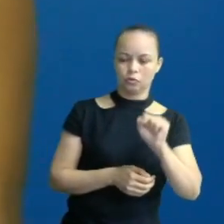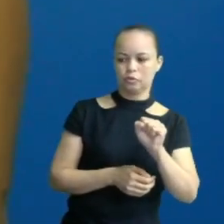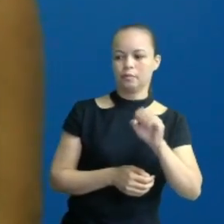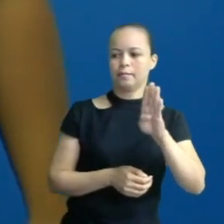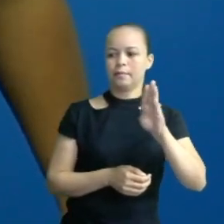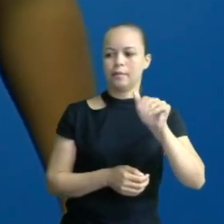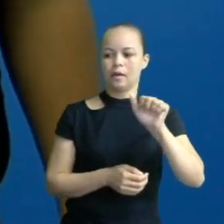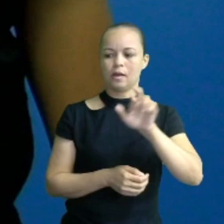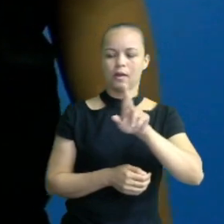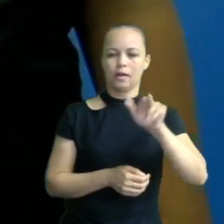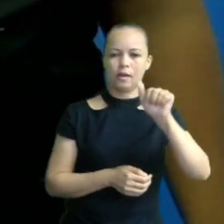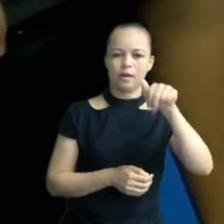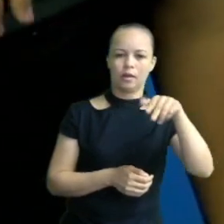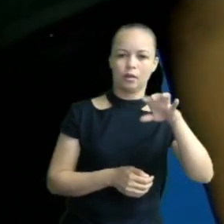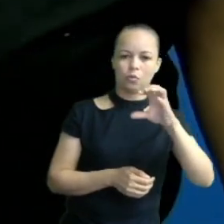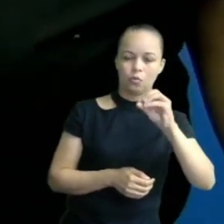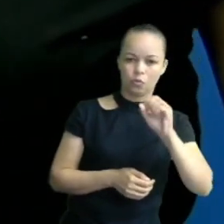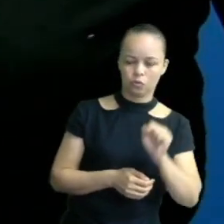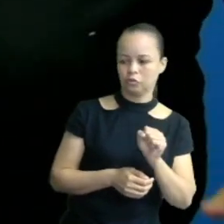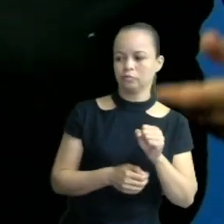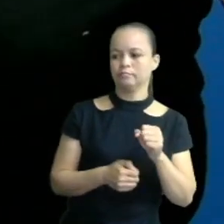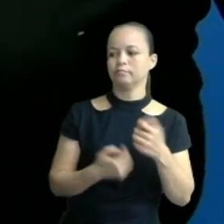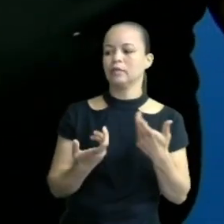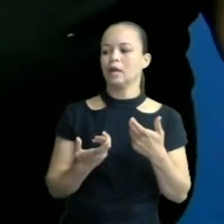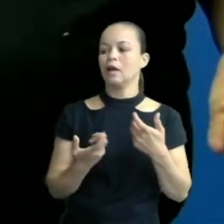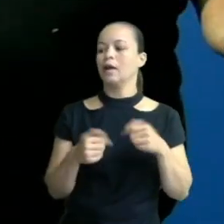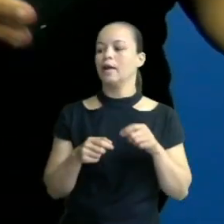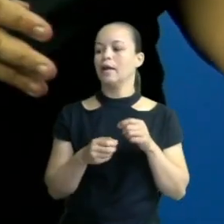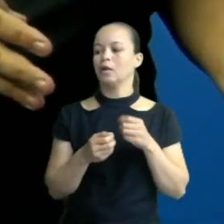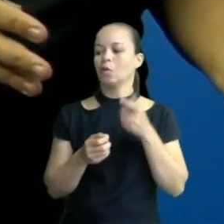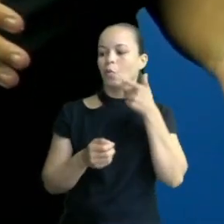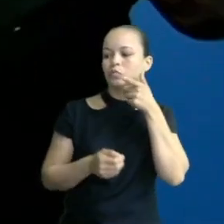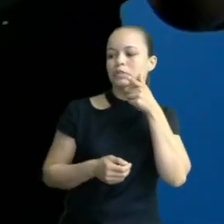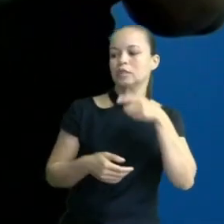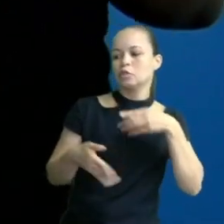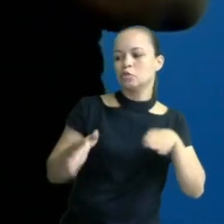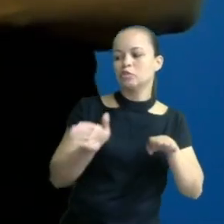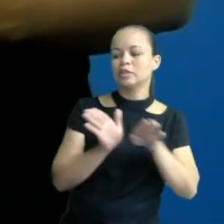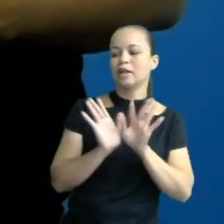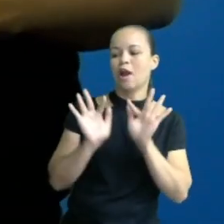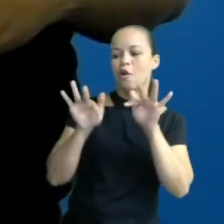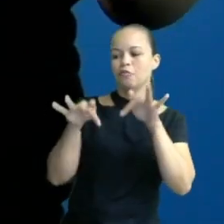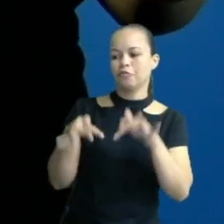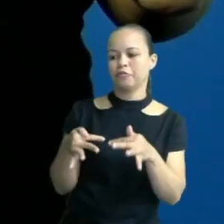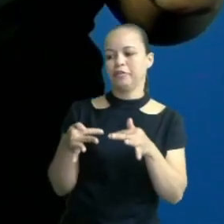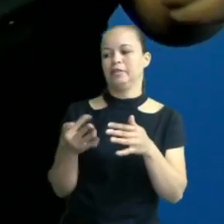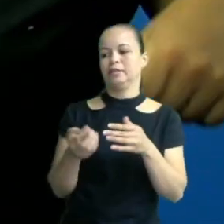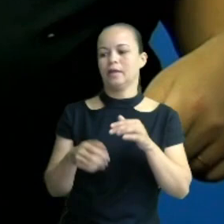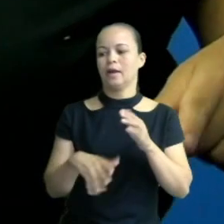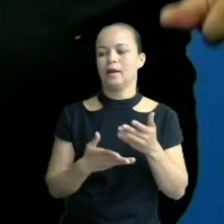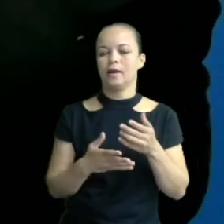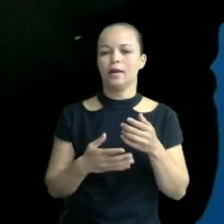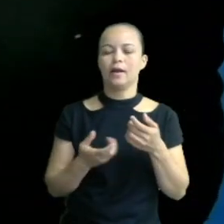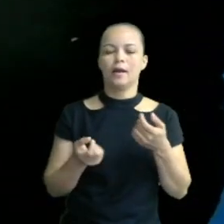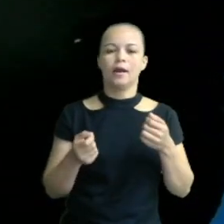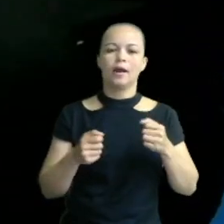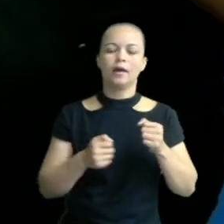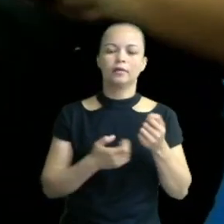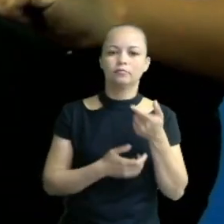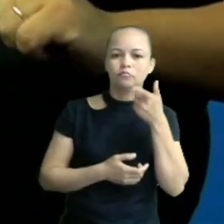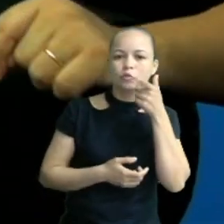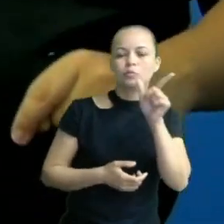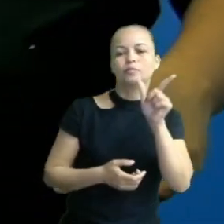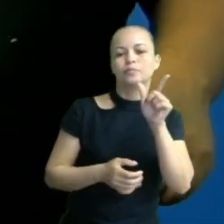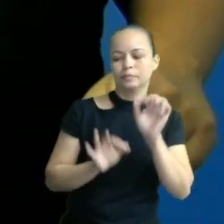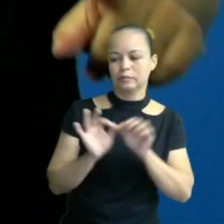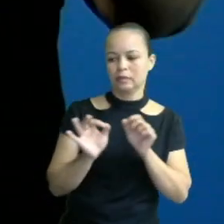modo. Antes dela, mesmo com modo no plural, né? Trancos e barrancos está no plural. Não